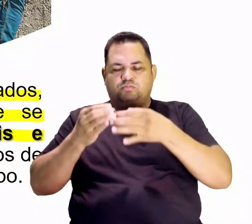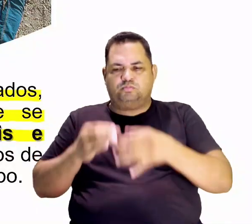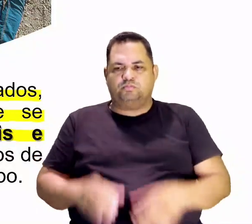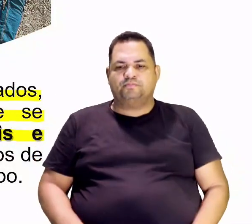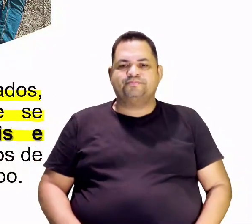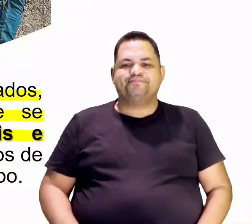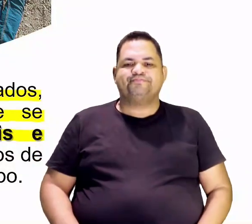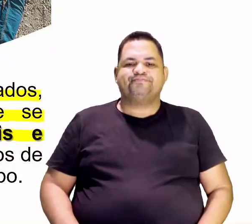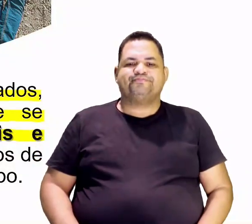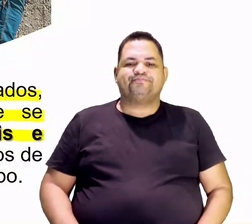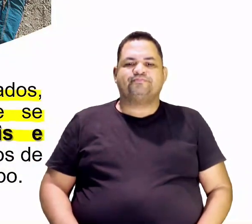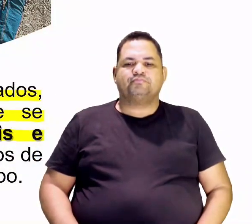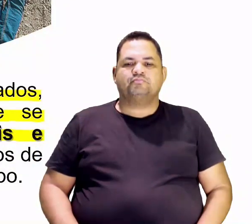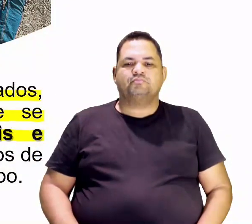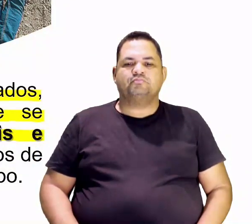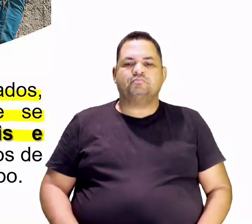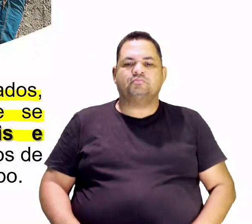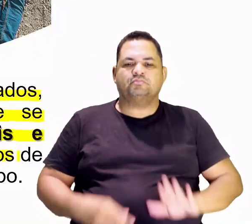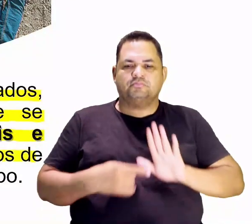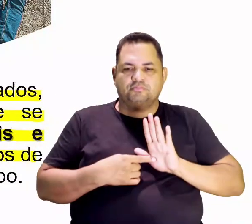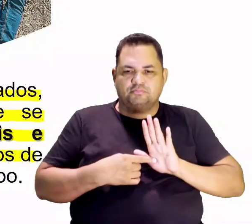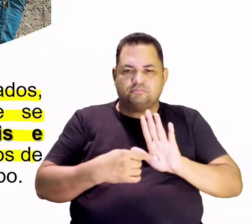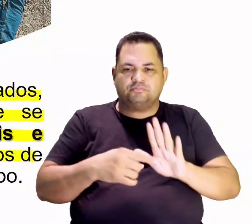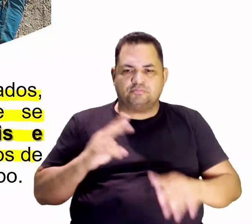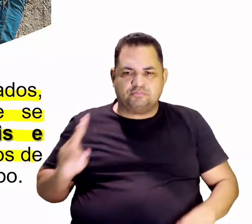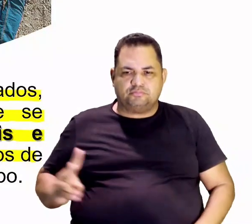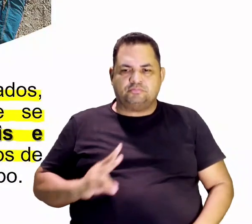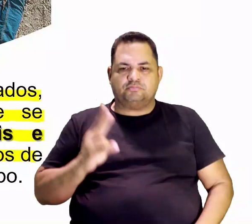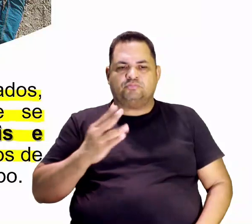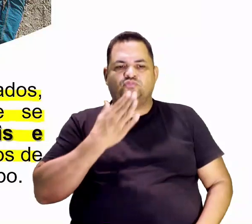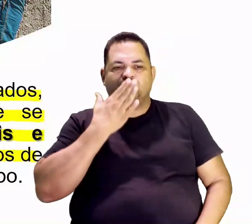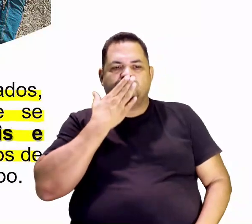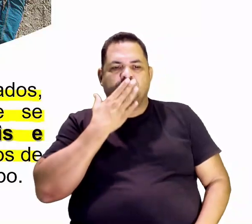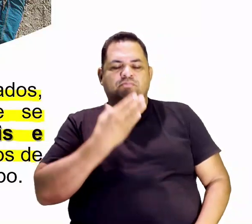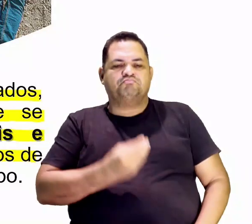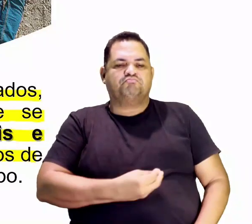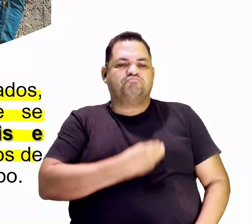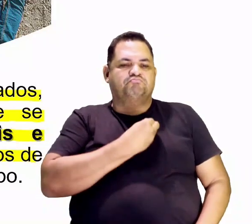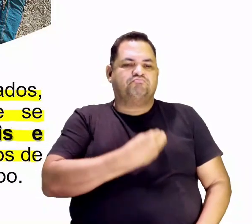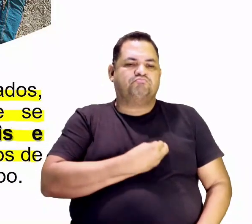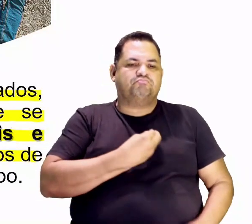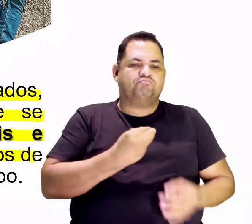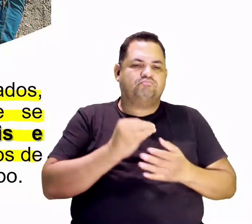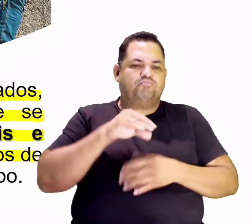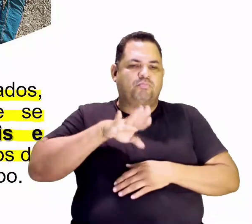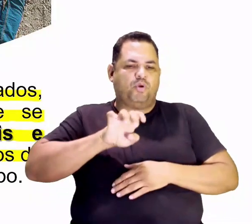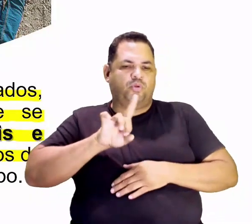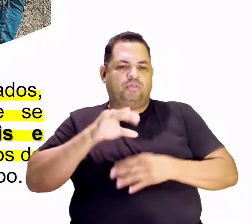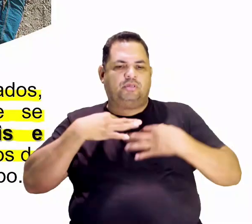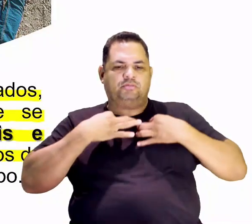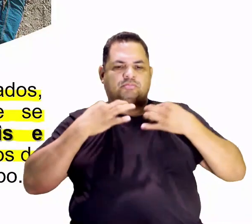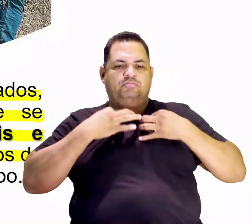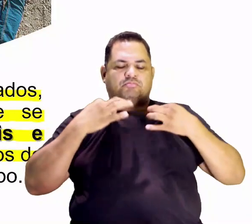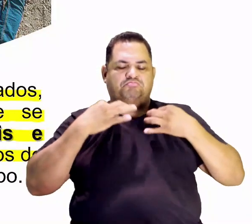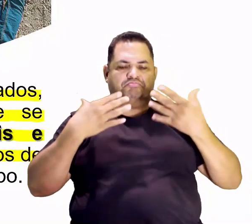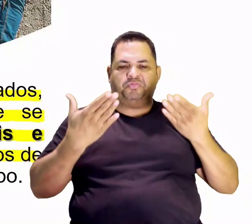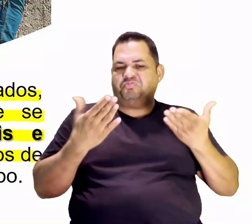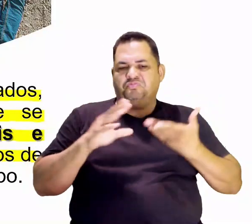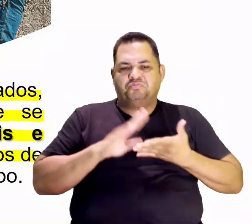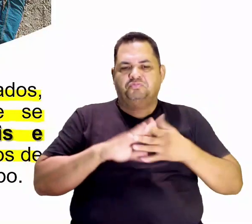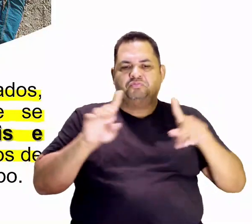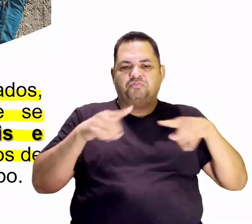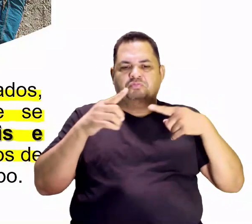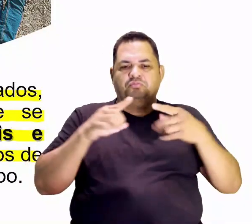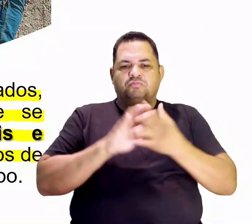E aí vai ser expresso o quê? Valores e estilos, né? Estilos de vida, moda,